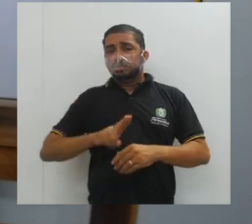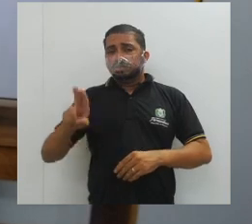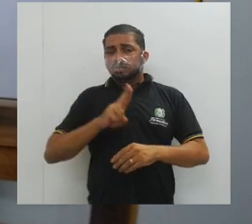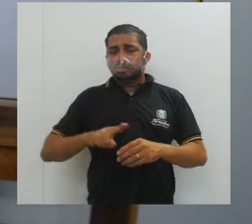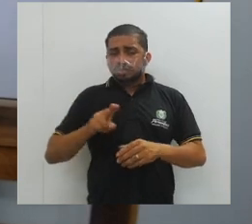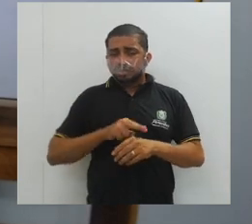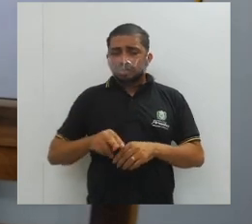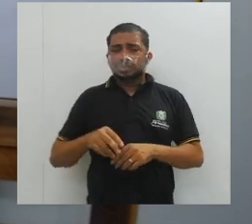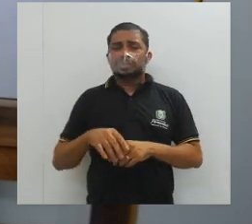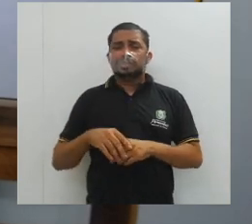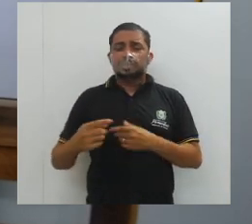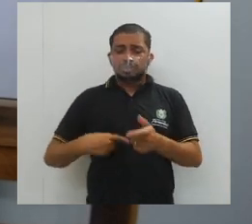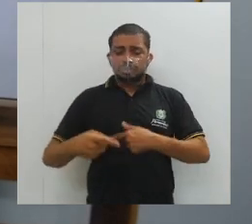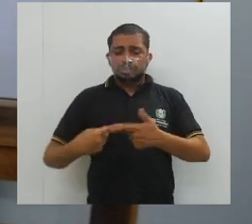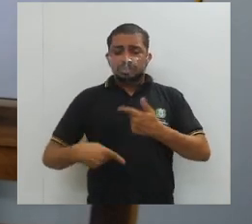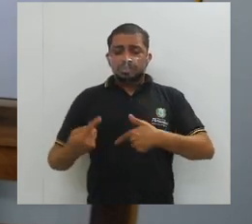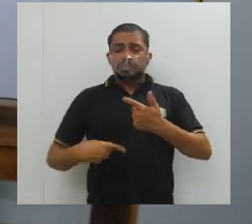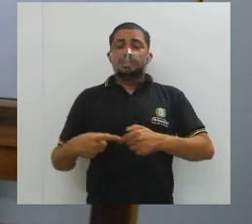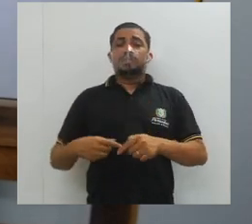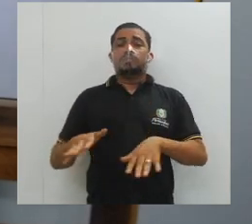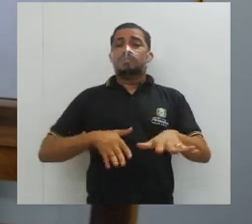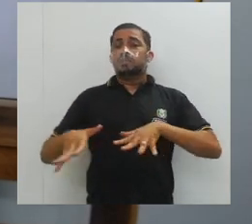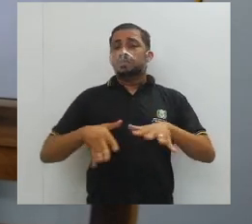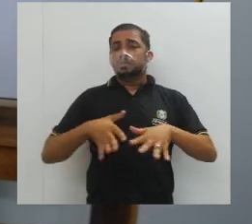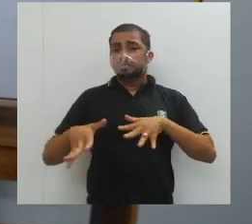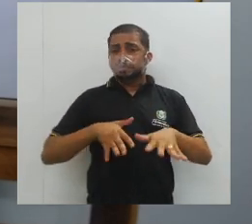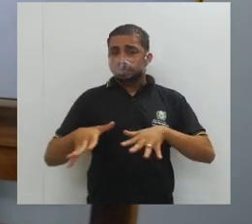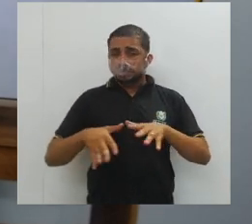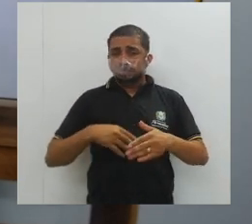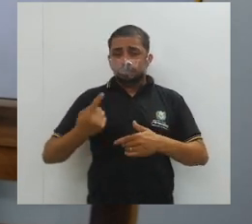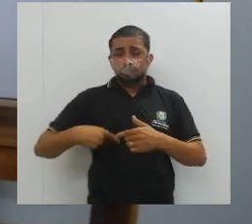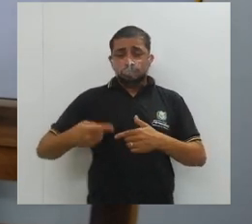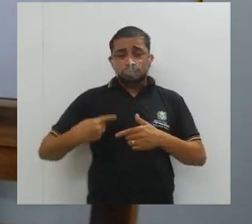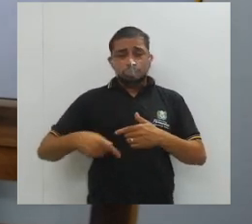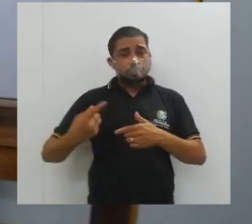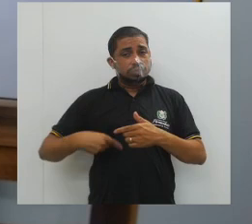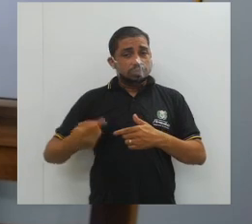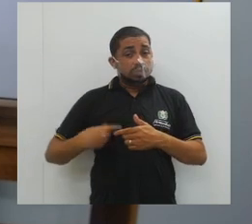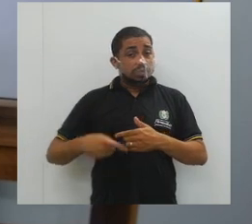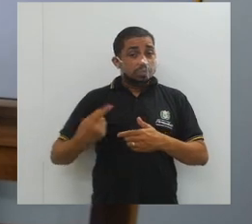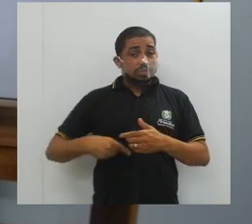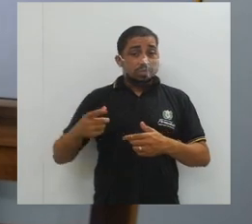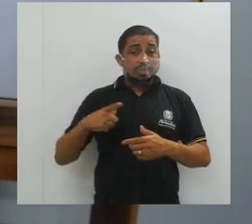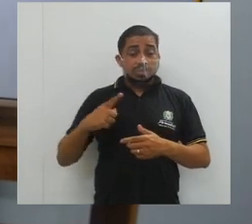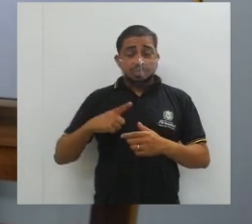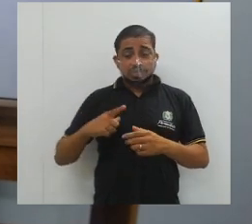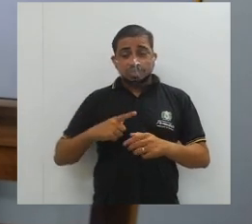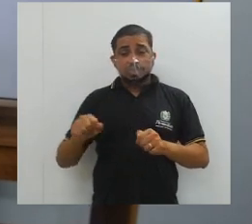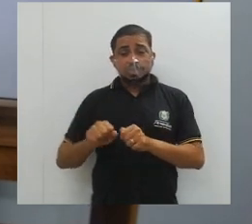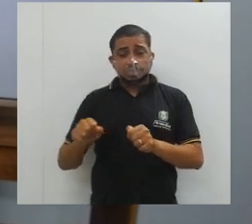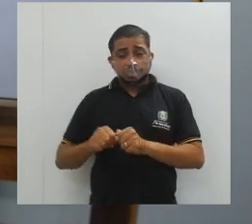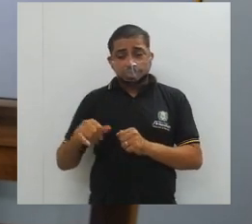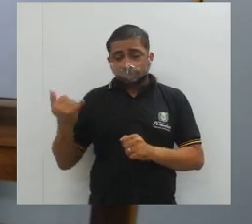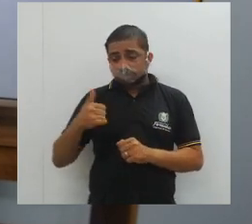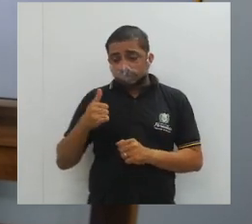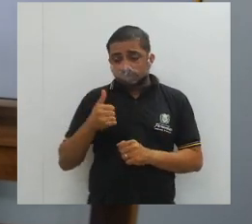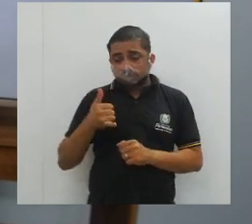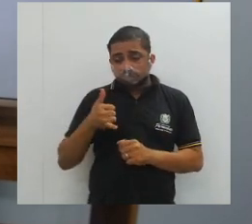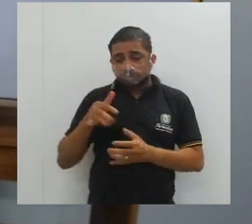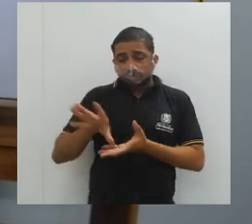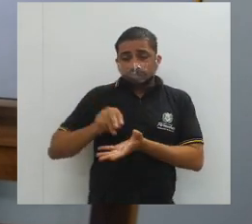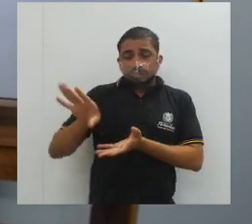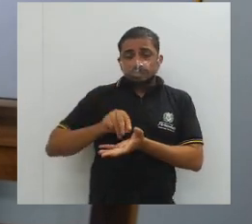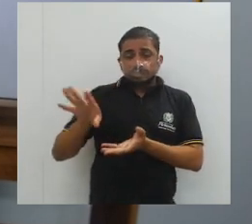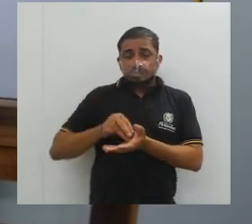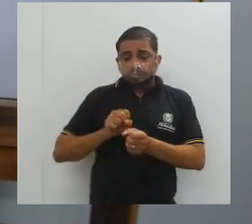na passagem da água, ela faz movimentar uma turbina. E aquela turbina em movimento cria um campo elétrico que é captado e